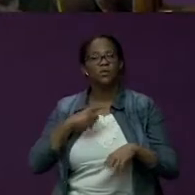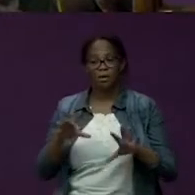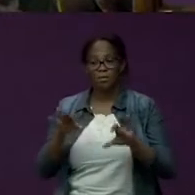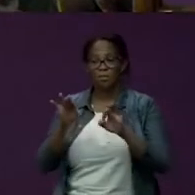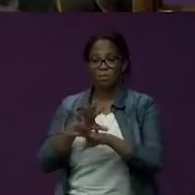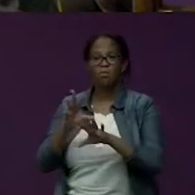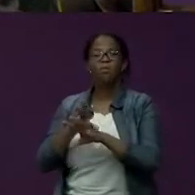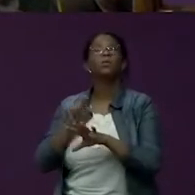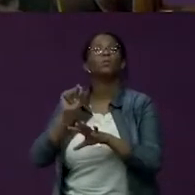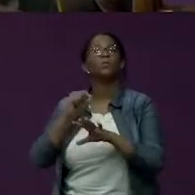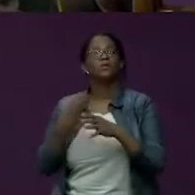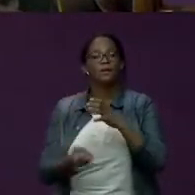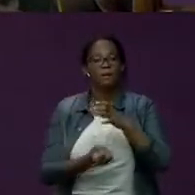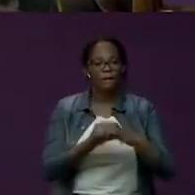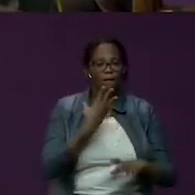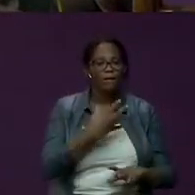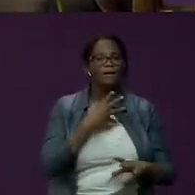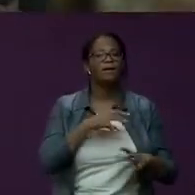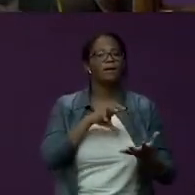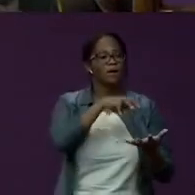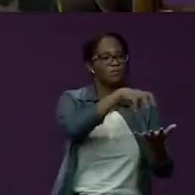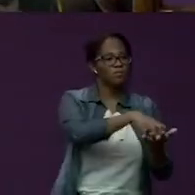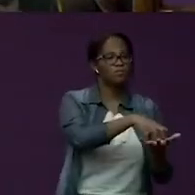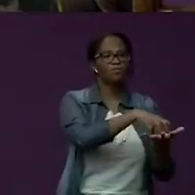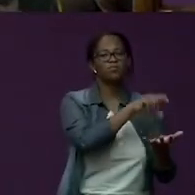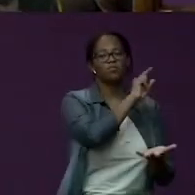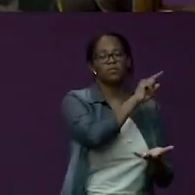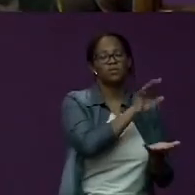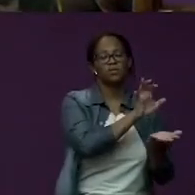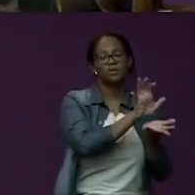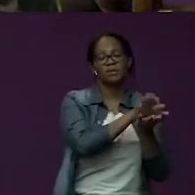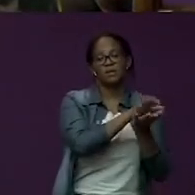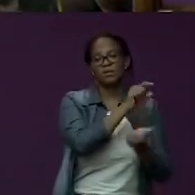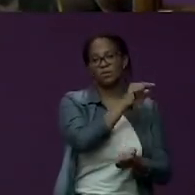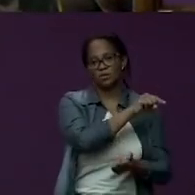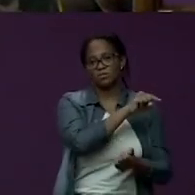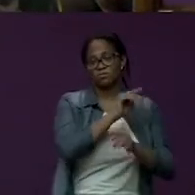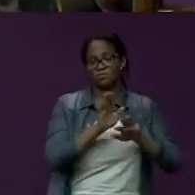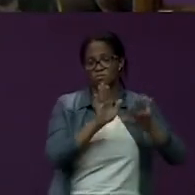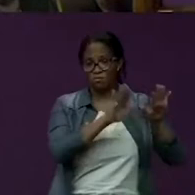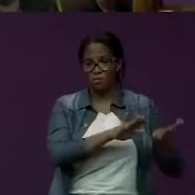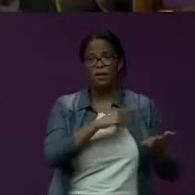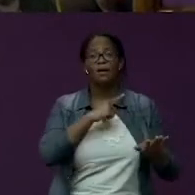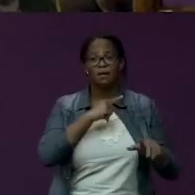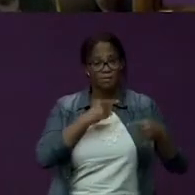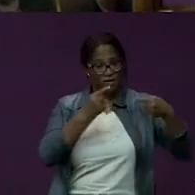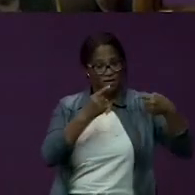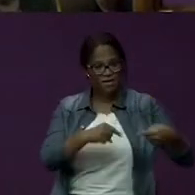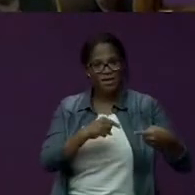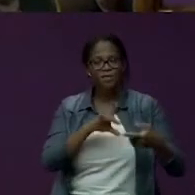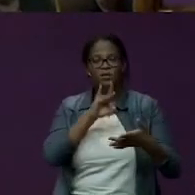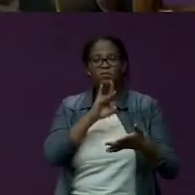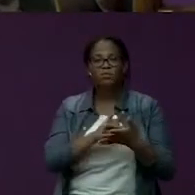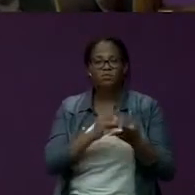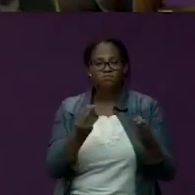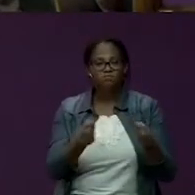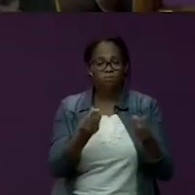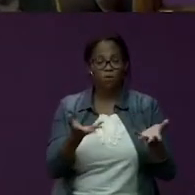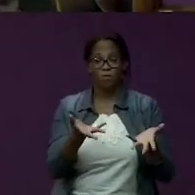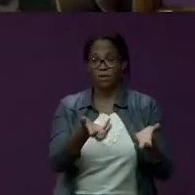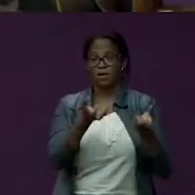biomanguinhos em Santa Cruz, por exemplo. Né? Então, acho que há desafios mais concretos, concretizando um pouco